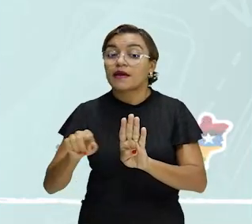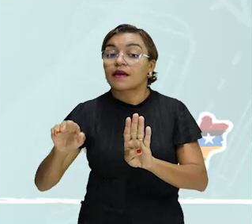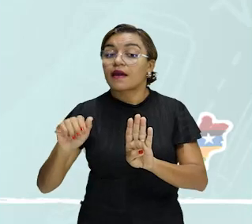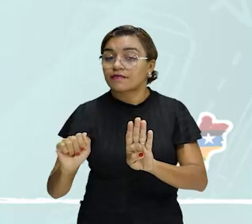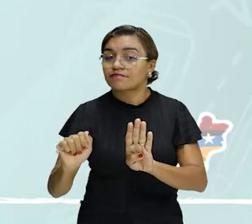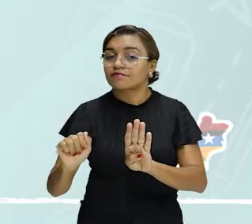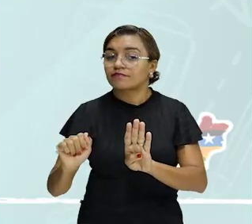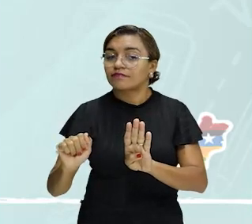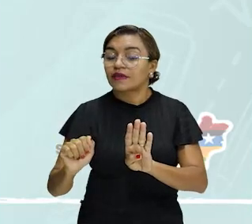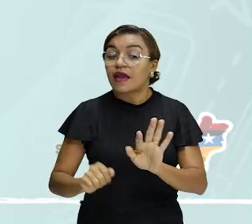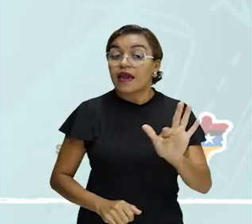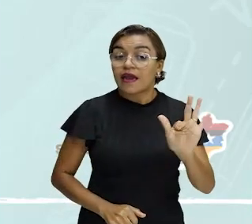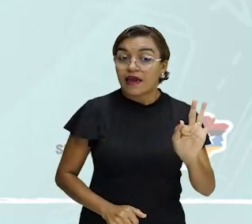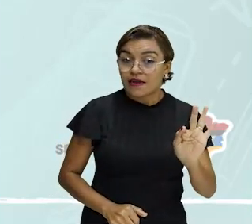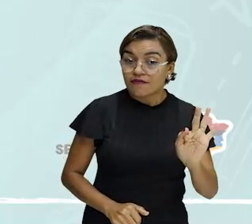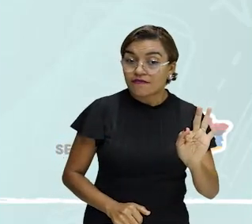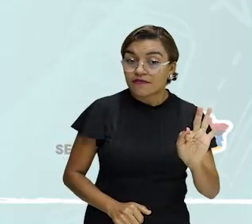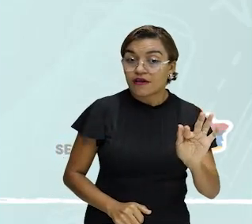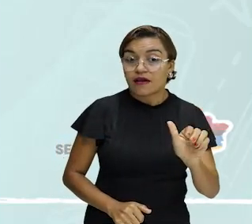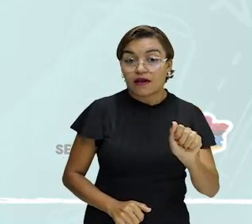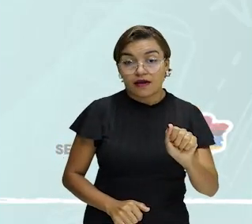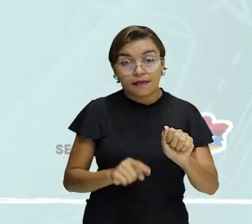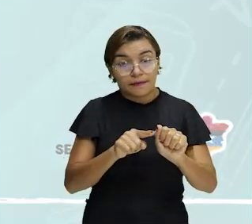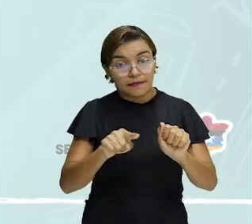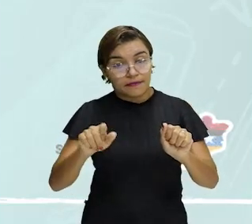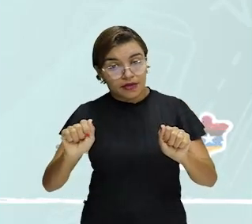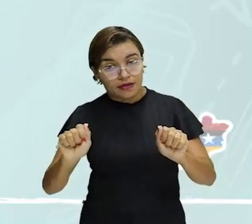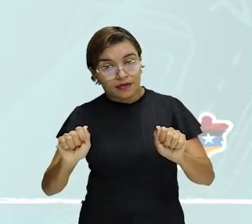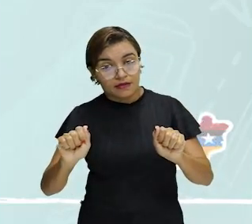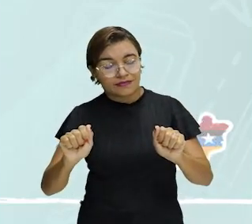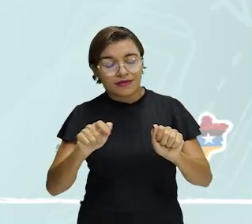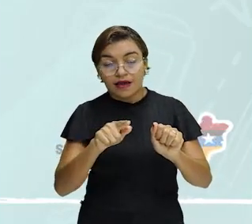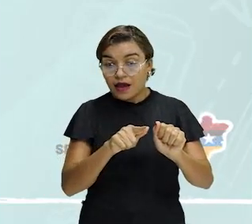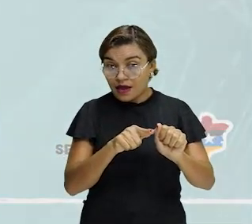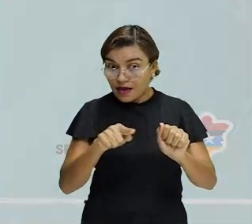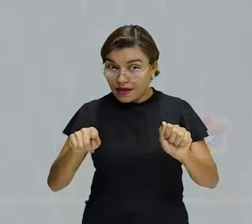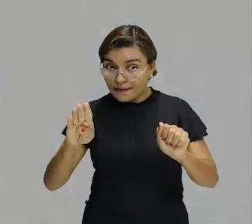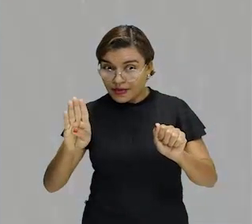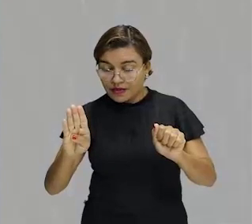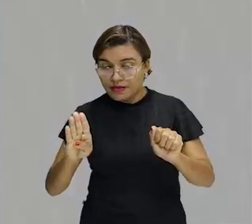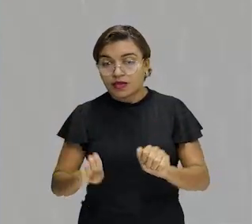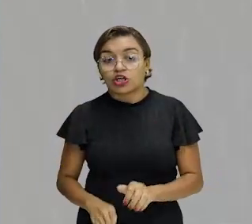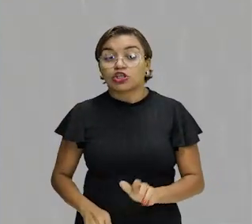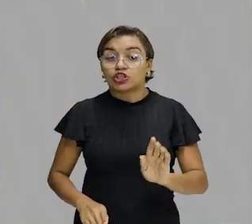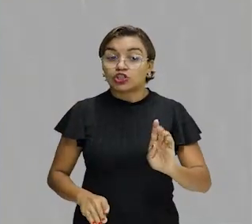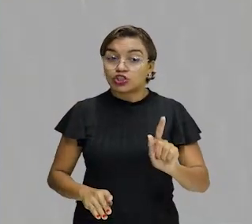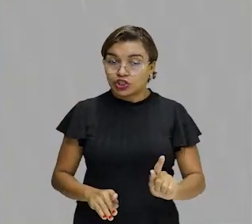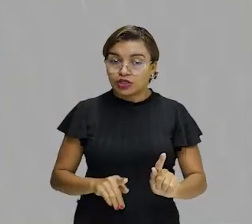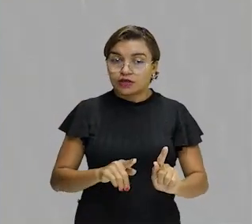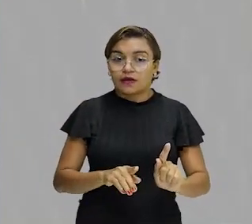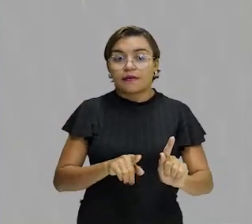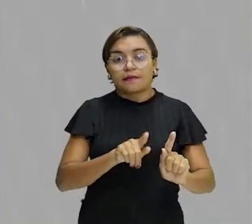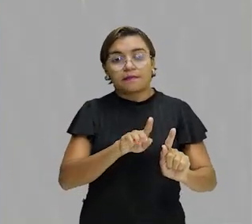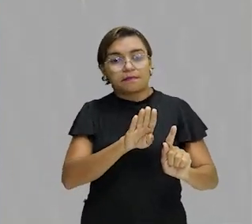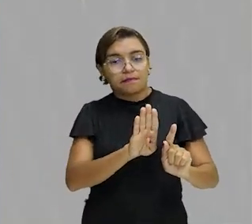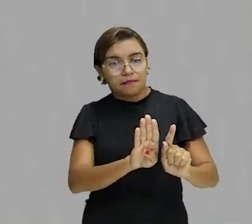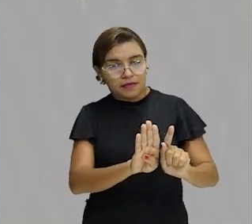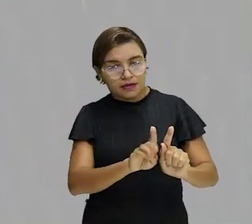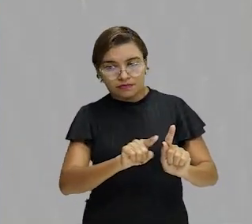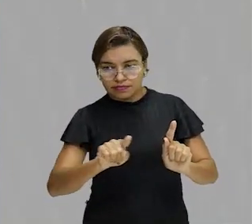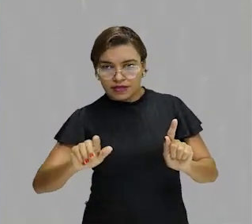operação inversa da multiplicação? É a divisão. Se está multiplicando por 4, lá eu faço a divisão também pelo